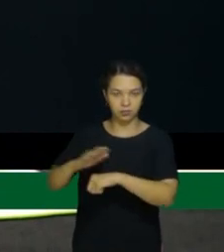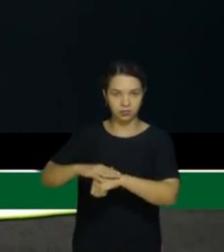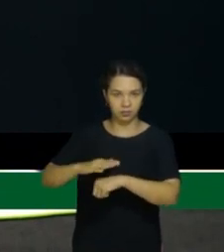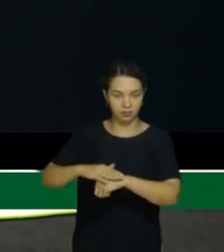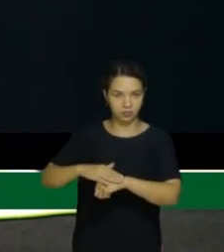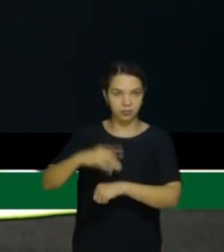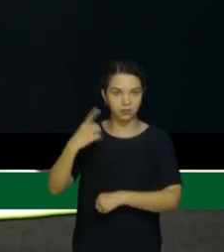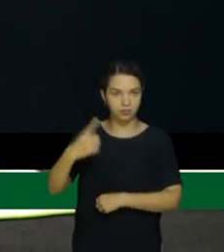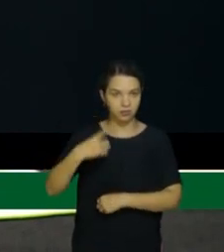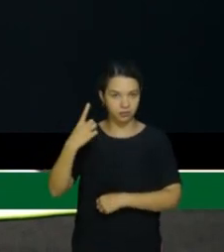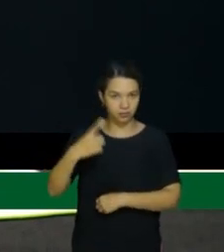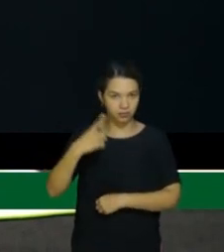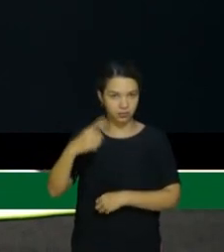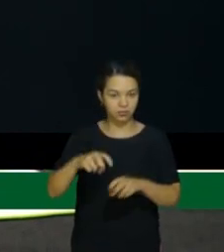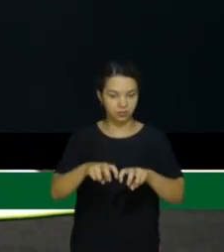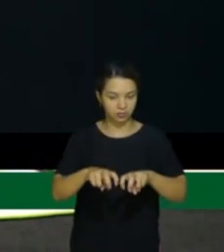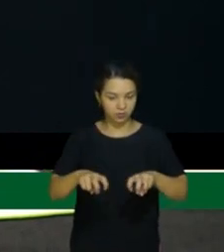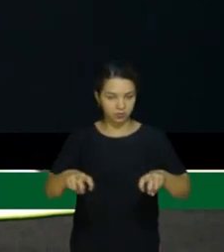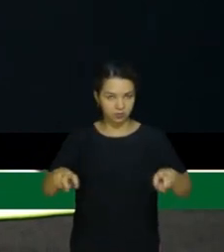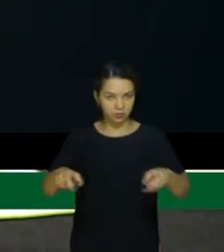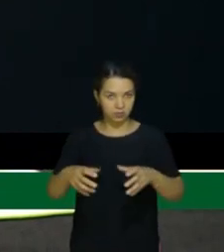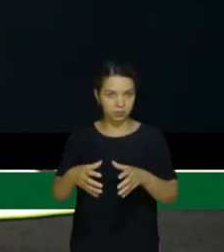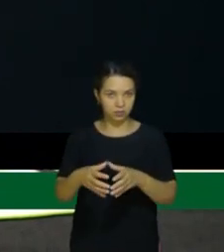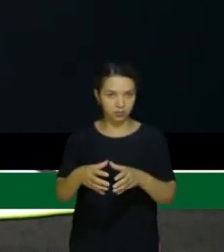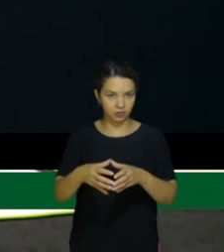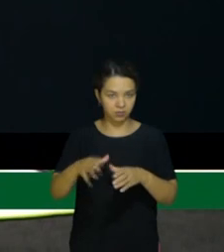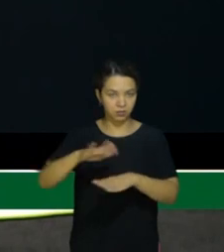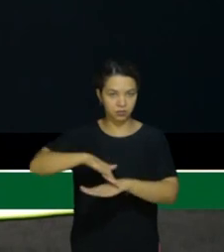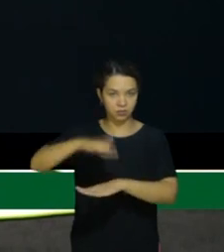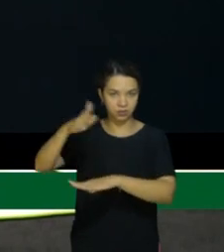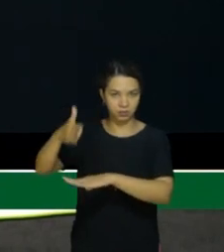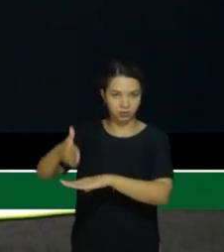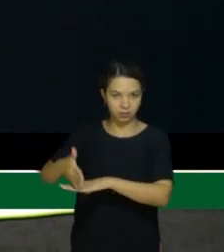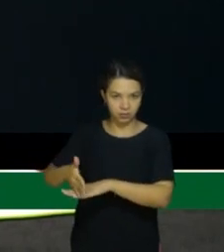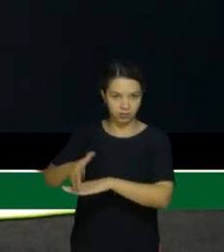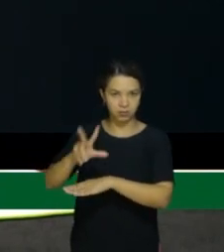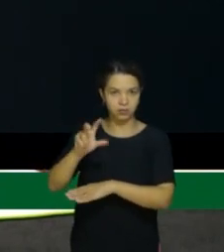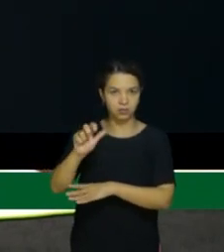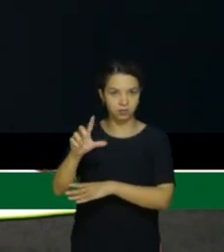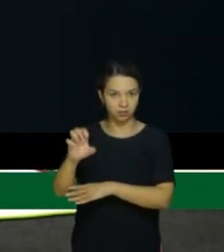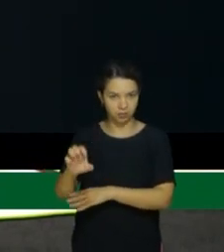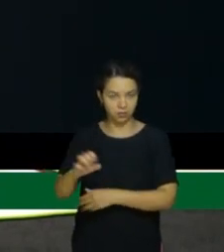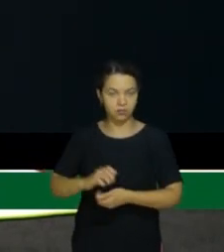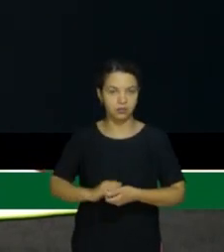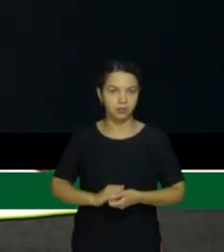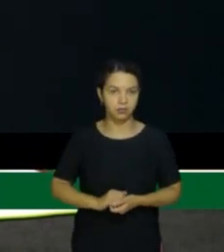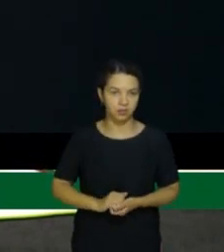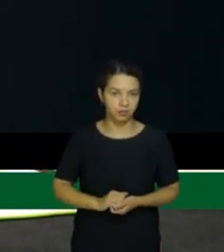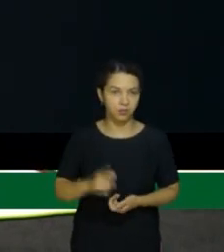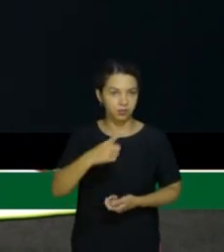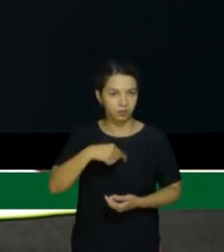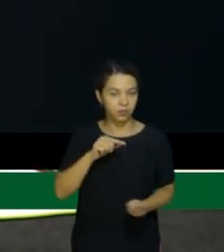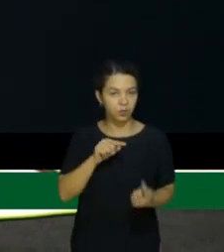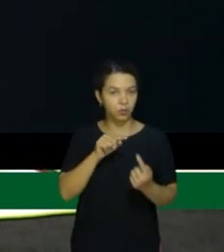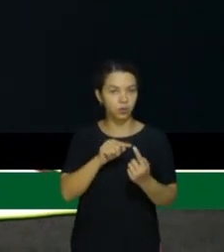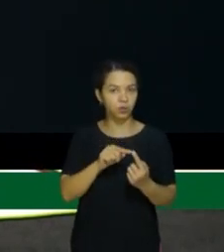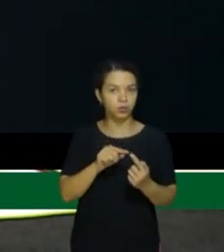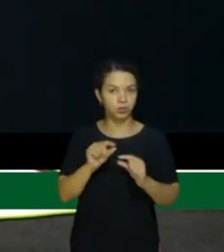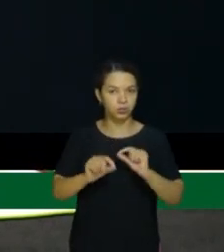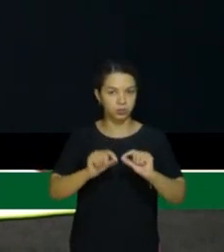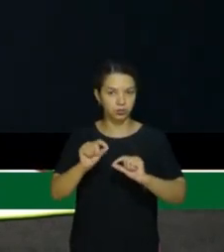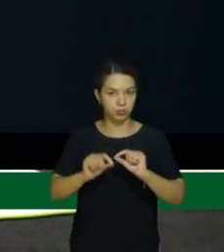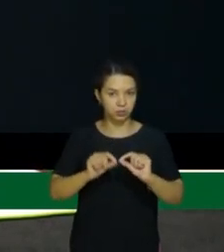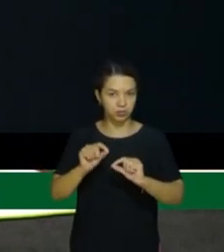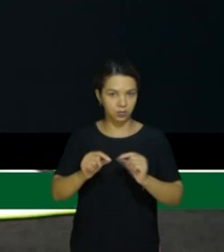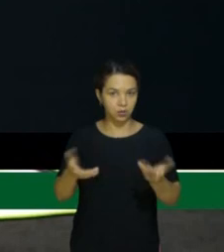que compõem a bancada do Vale e o propósito exclusivo também neste momento